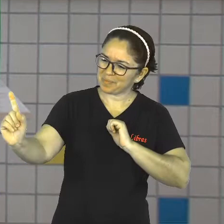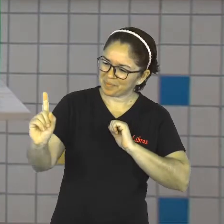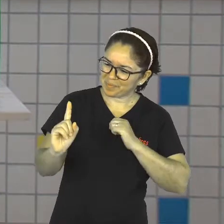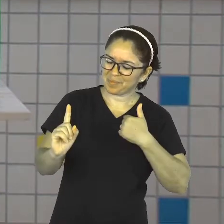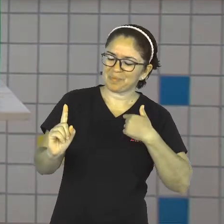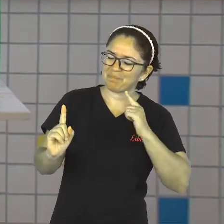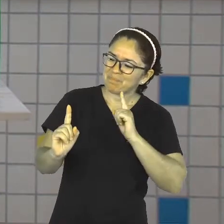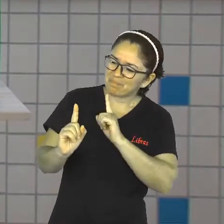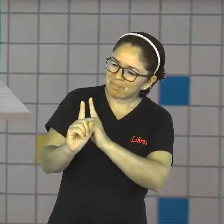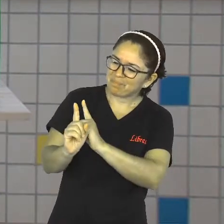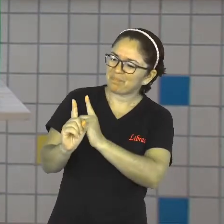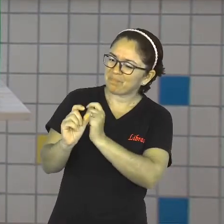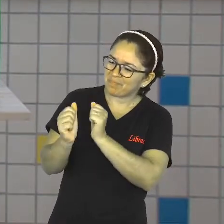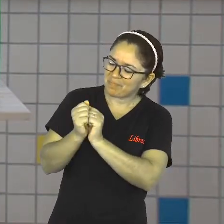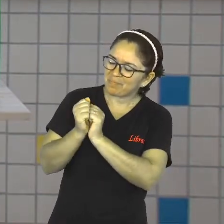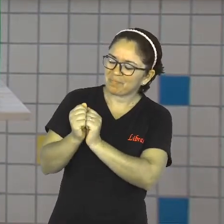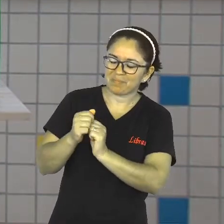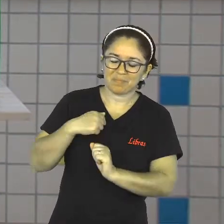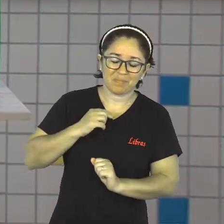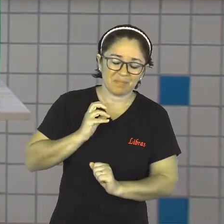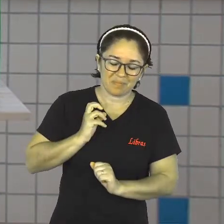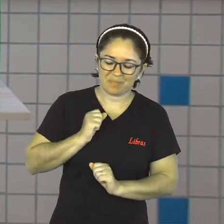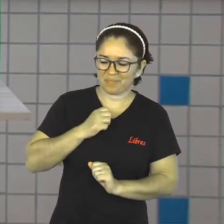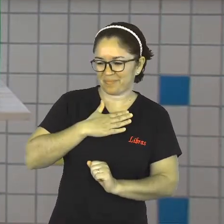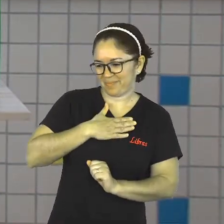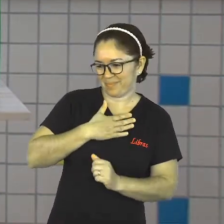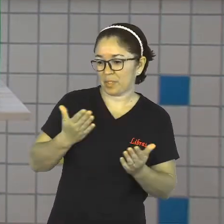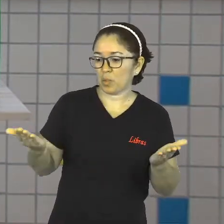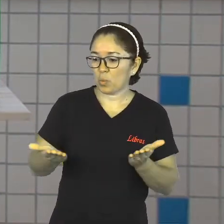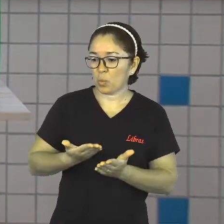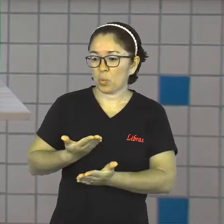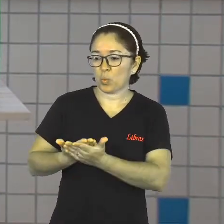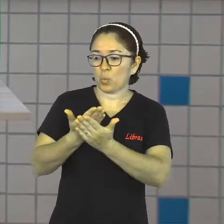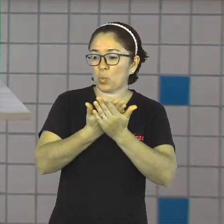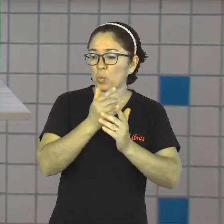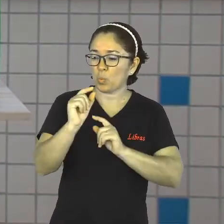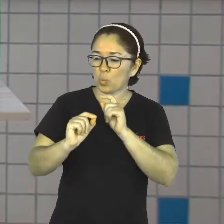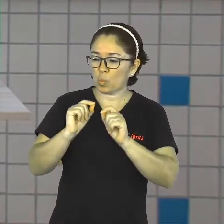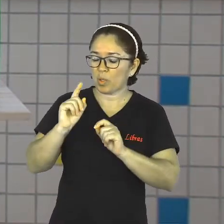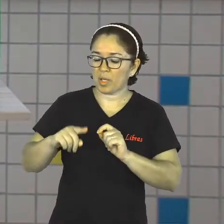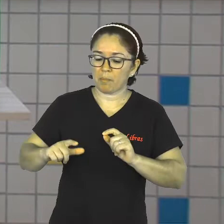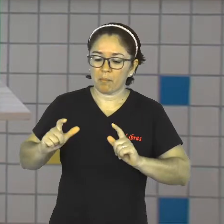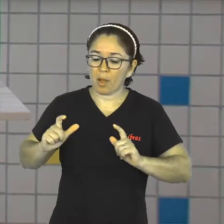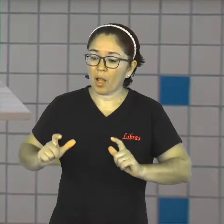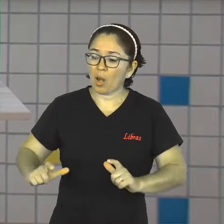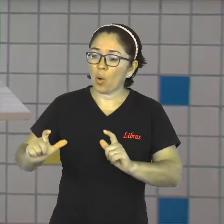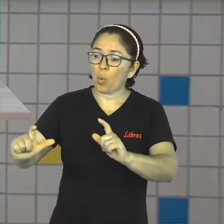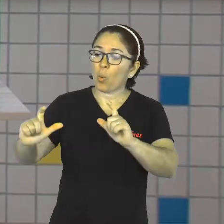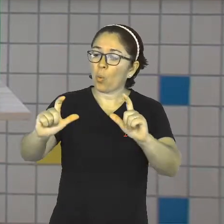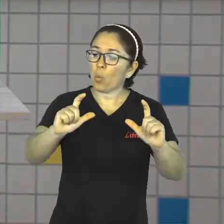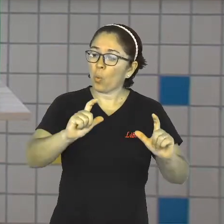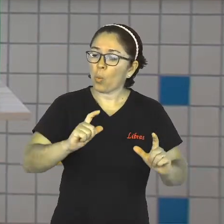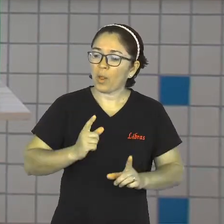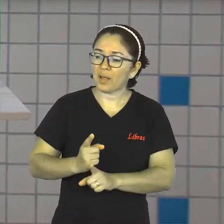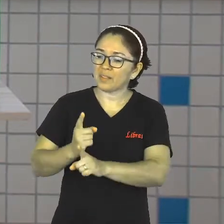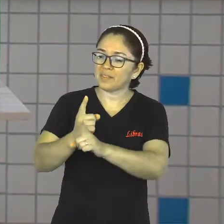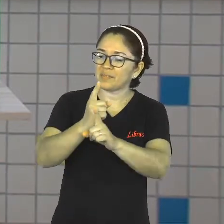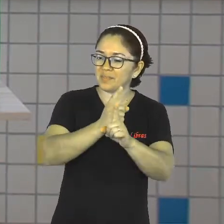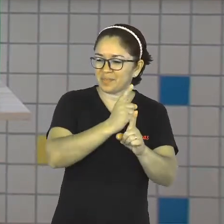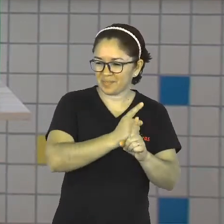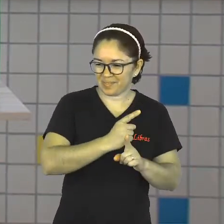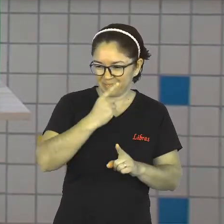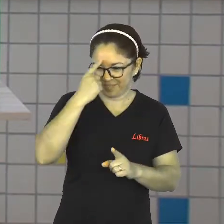A nossa aula de hoje é sobre localização espacial, pontos de referência.